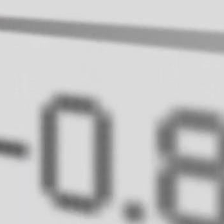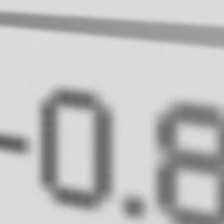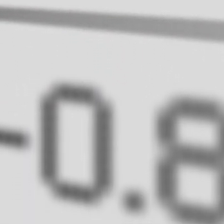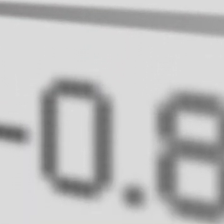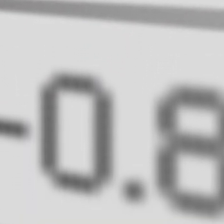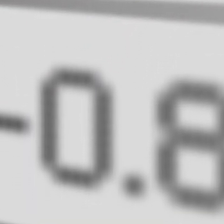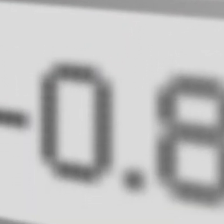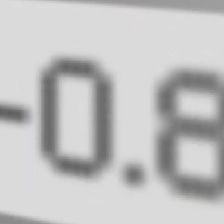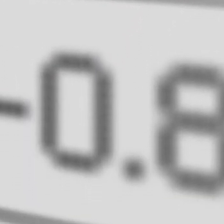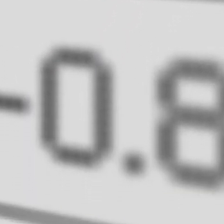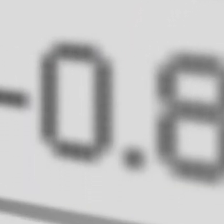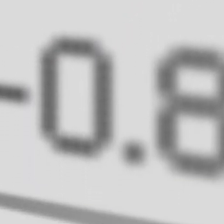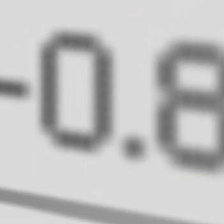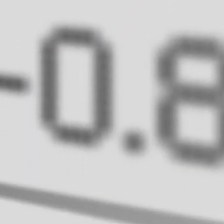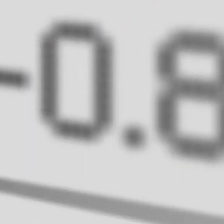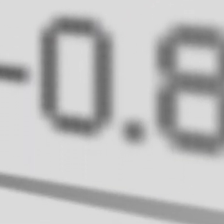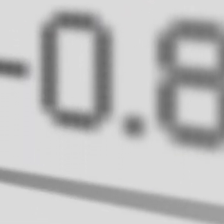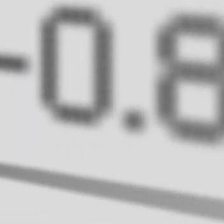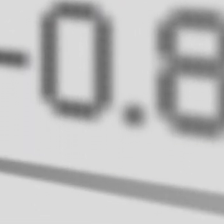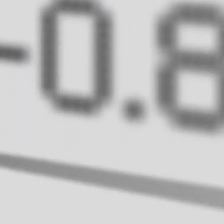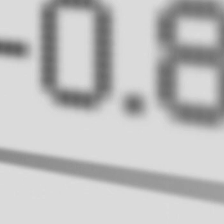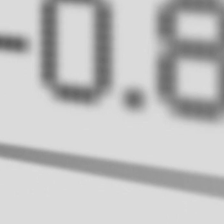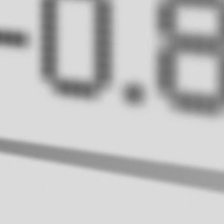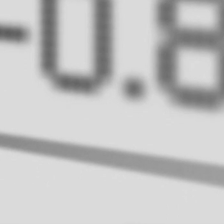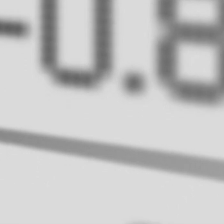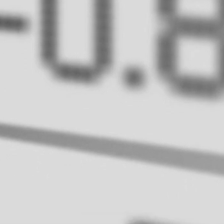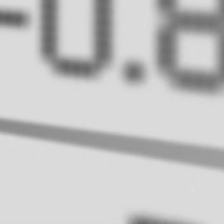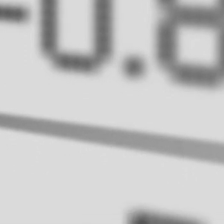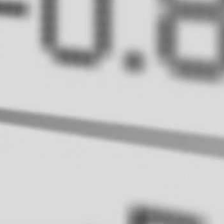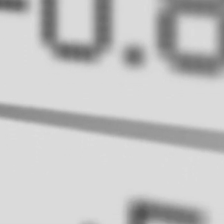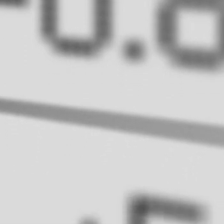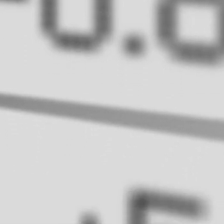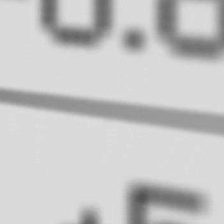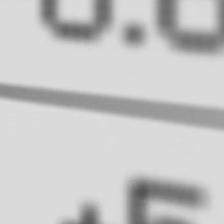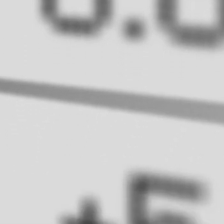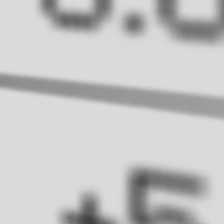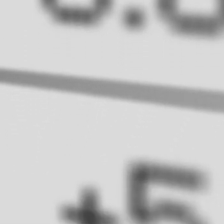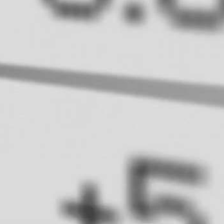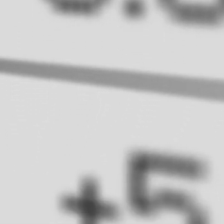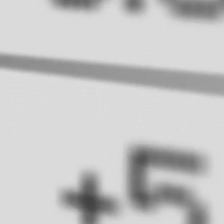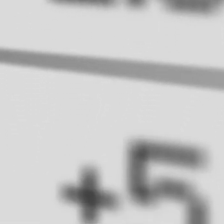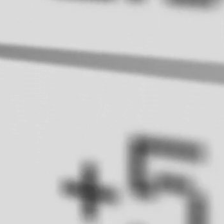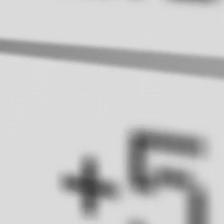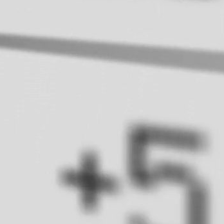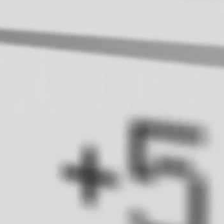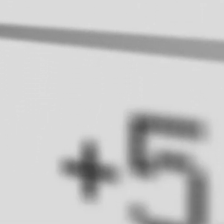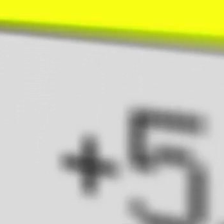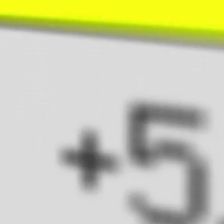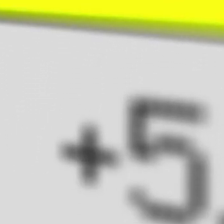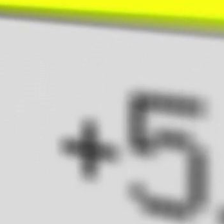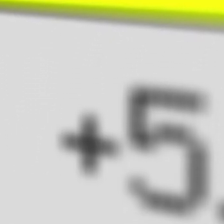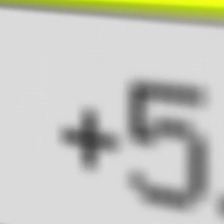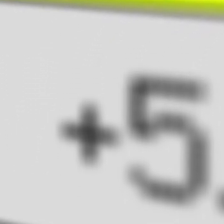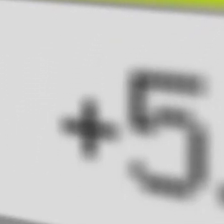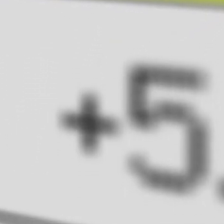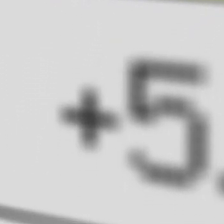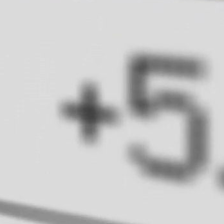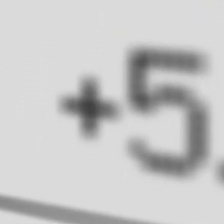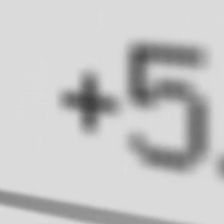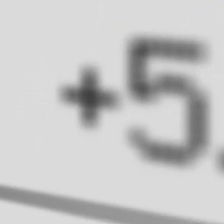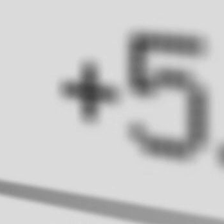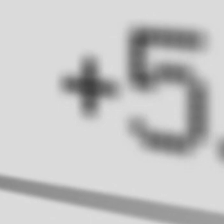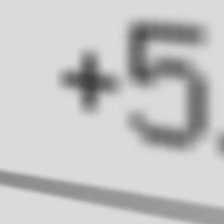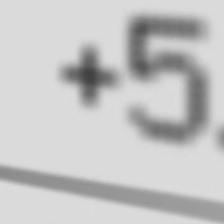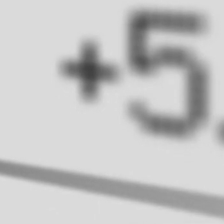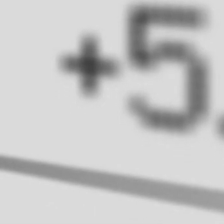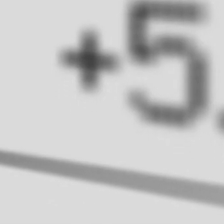construídos para aquelas pessoas que não têm conhecimento nenhum possam utilizar. Então, assim, existe um investimento muito